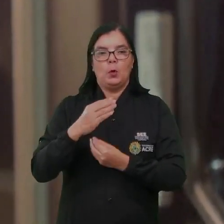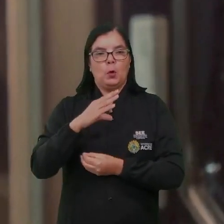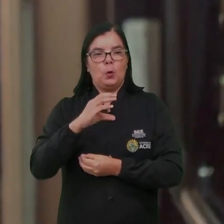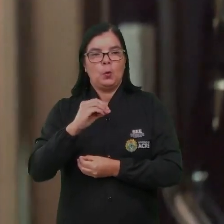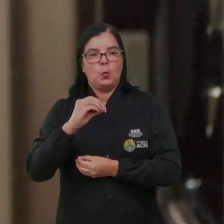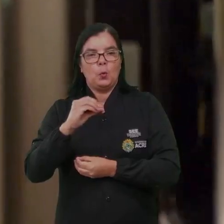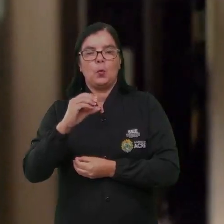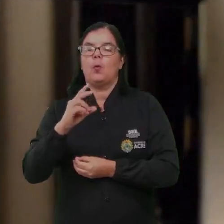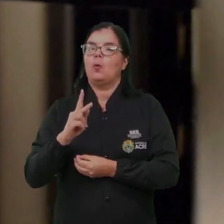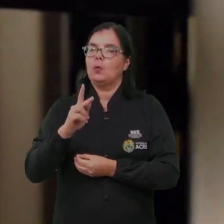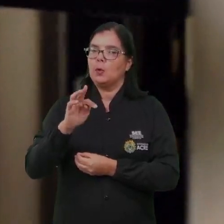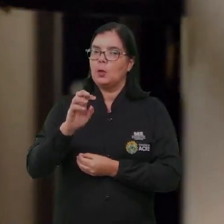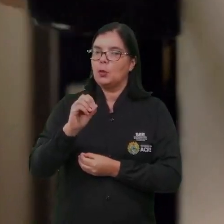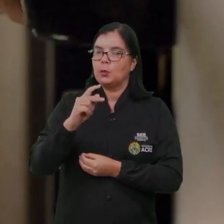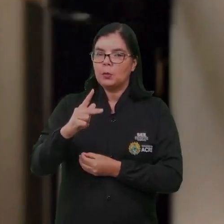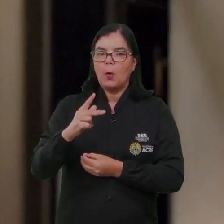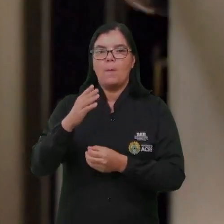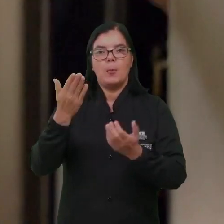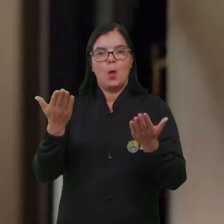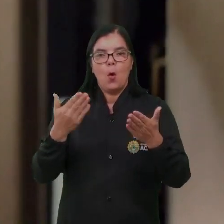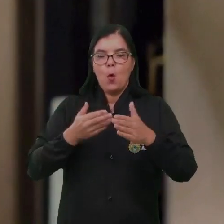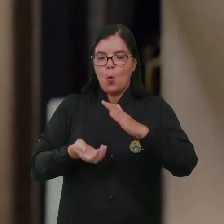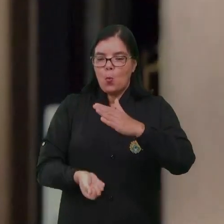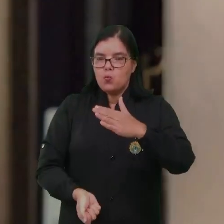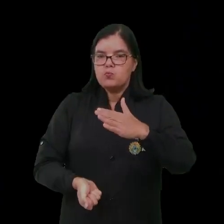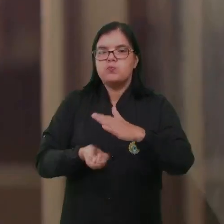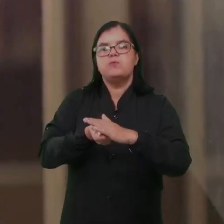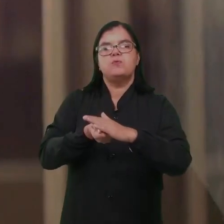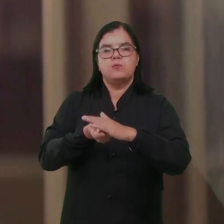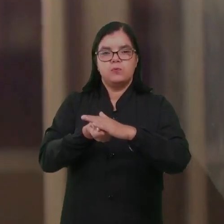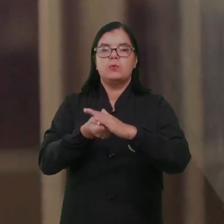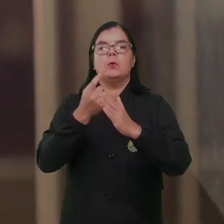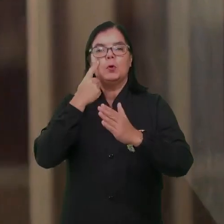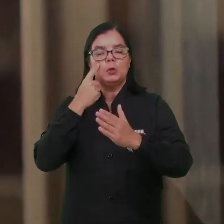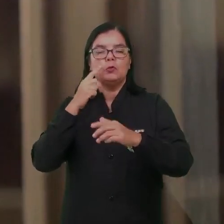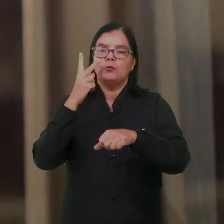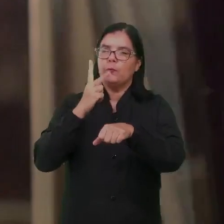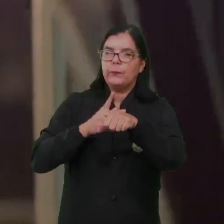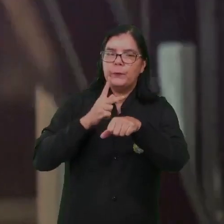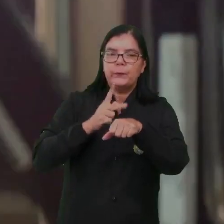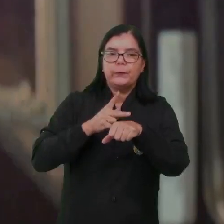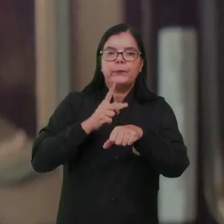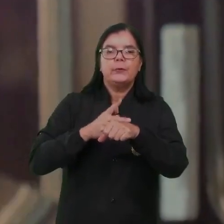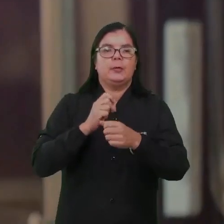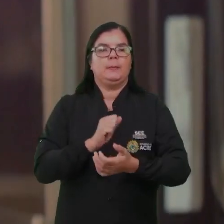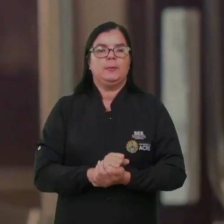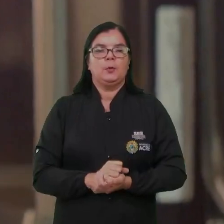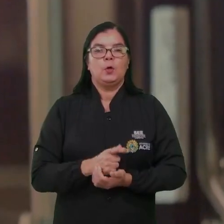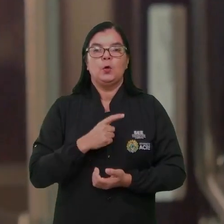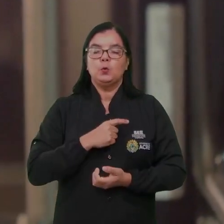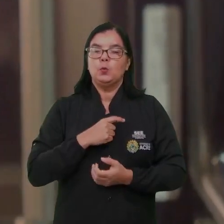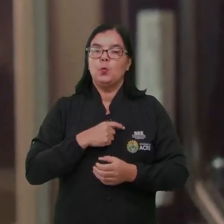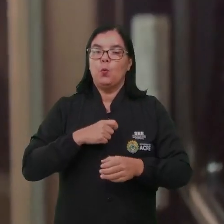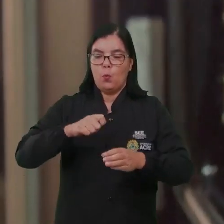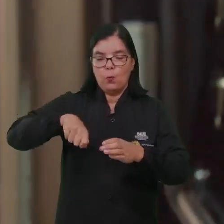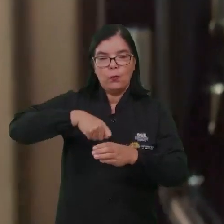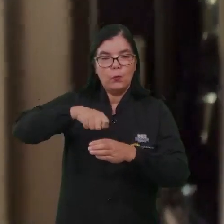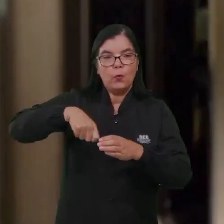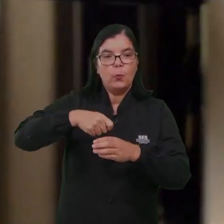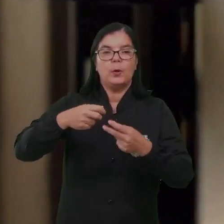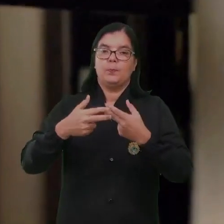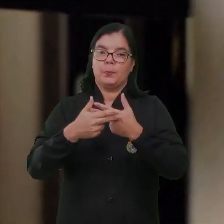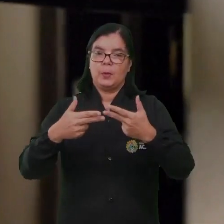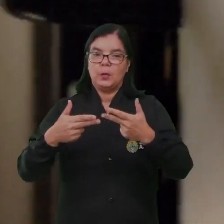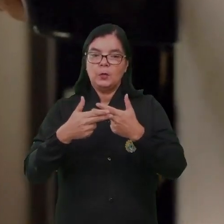cooktops vitrocerâmicos, né, que é aquela tampa ali, por exemplo, do cooktop de vidro, né, ali na tampa do fogão, né, em